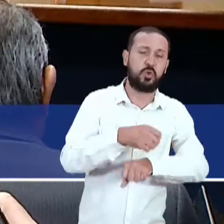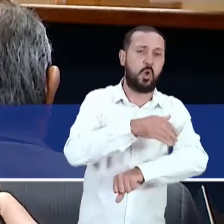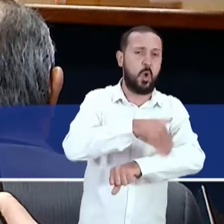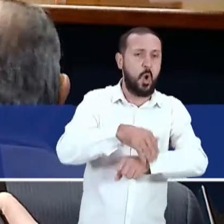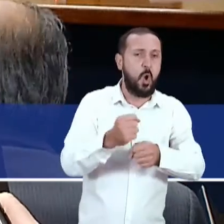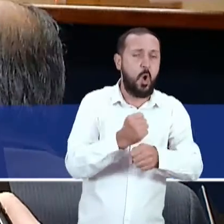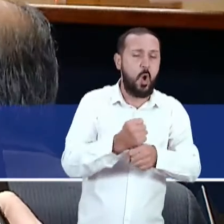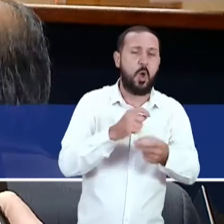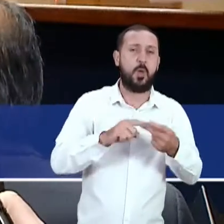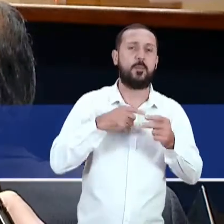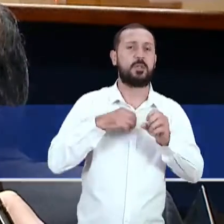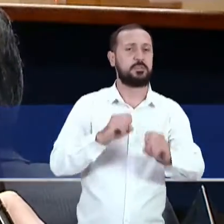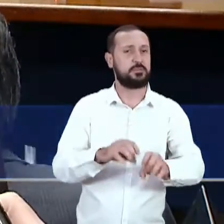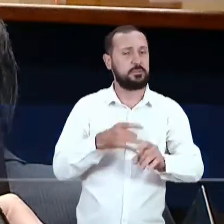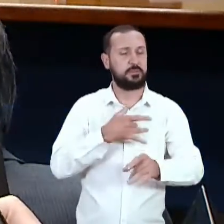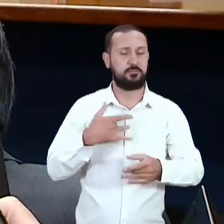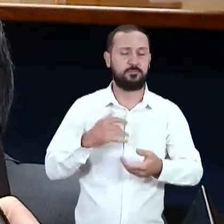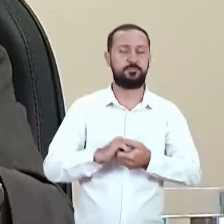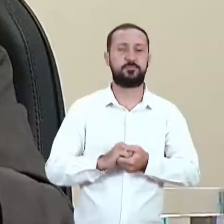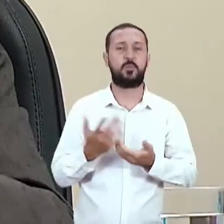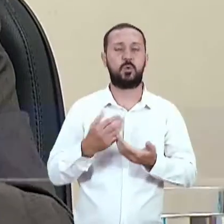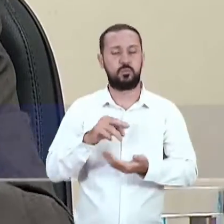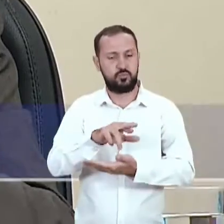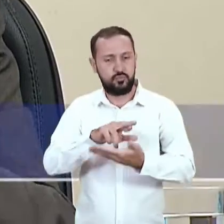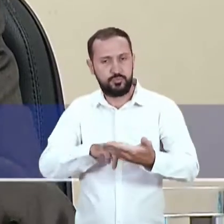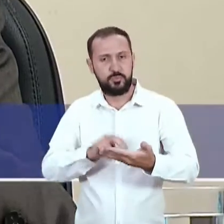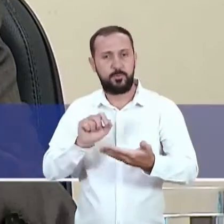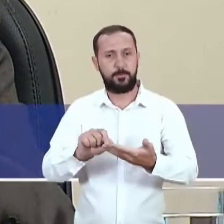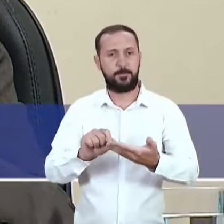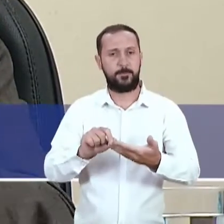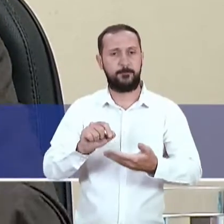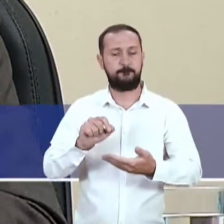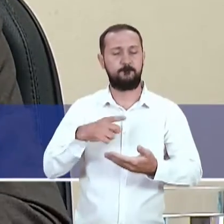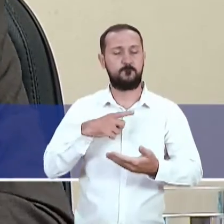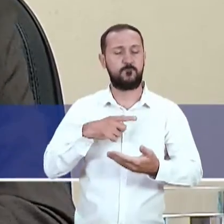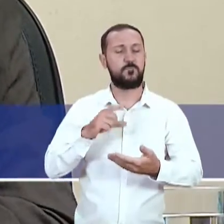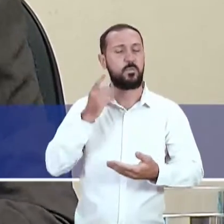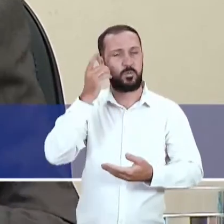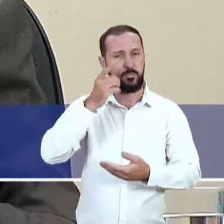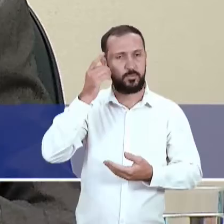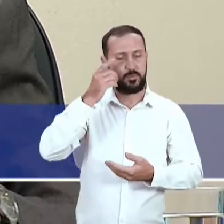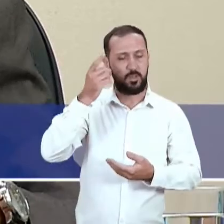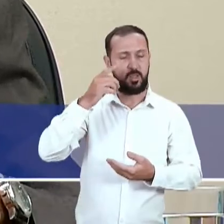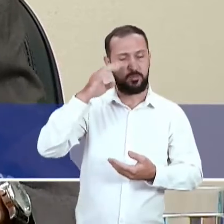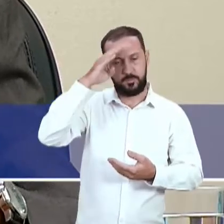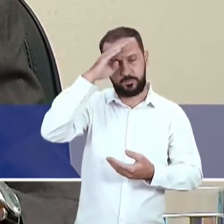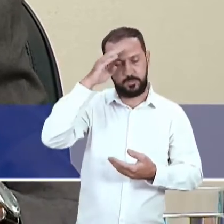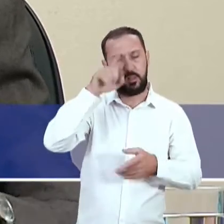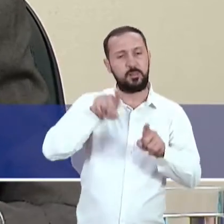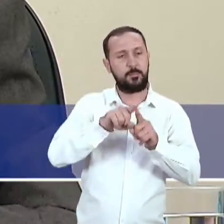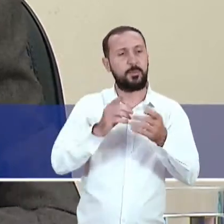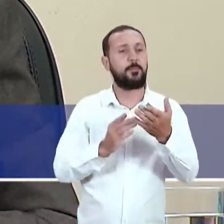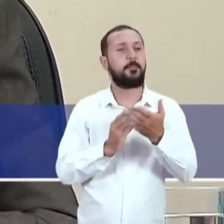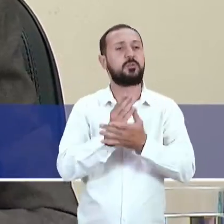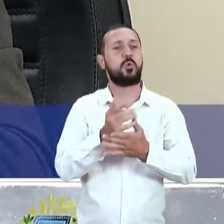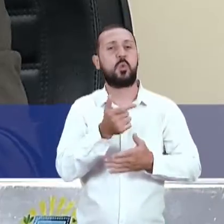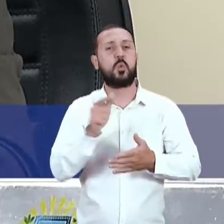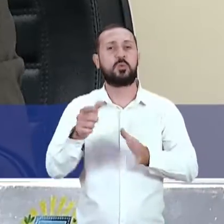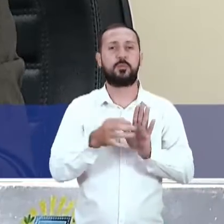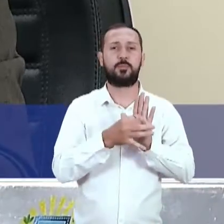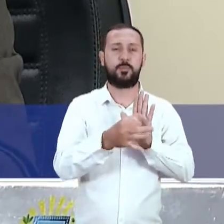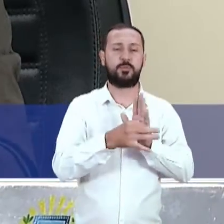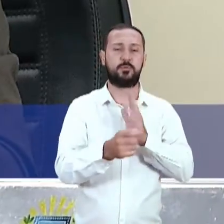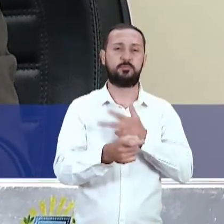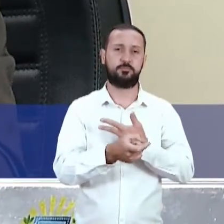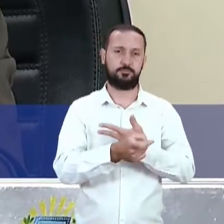saúde, na educação, realizados no nosso Estado. Agora, como relator, o deputado Barbosinha também deu parecer favorável